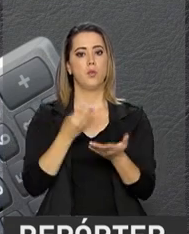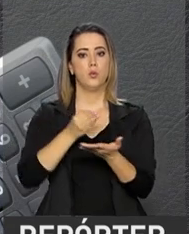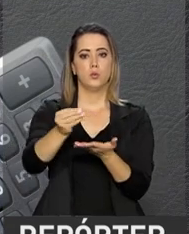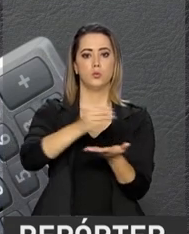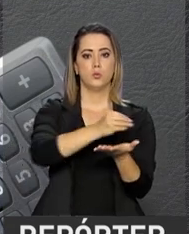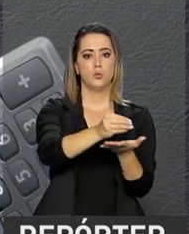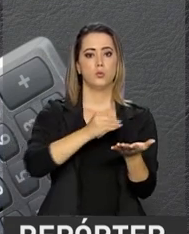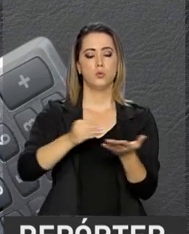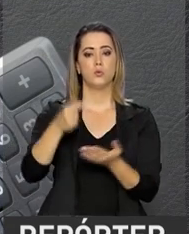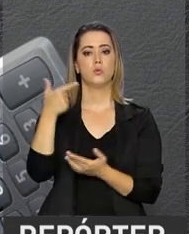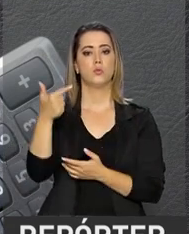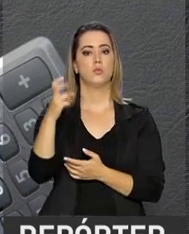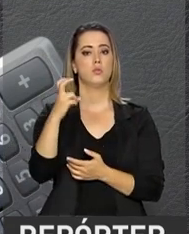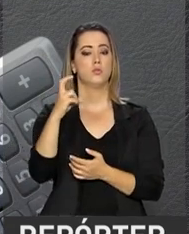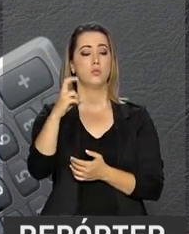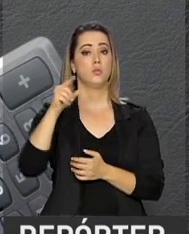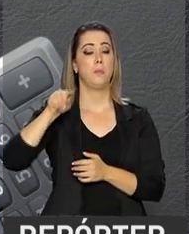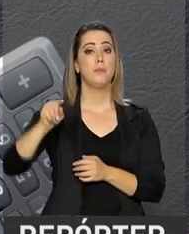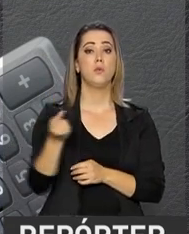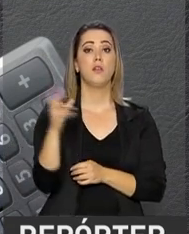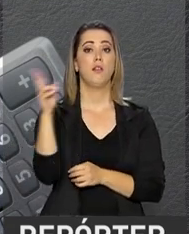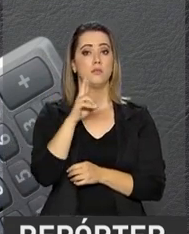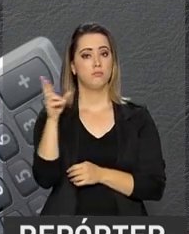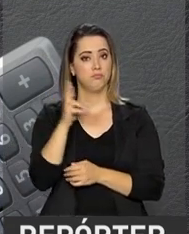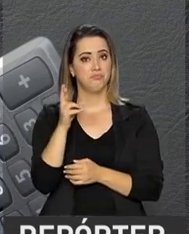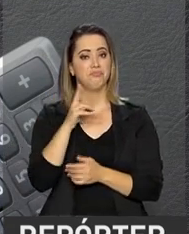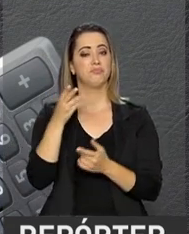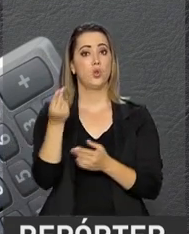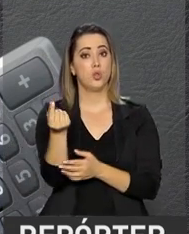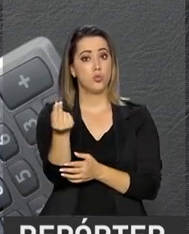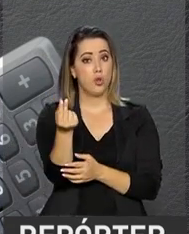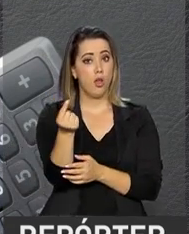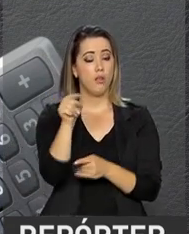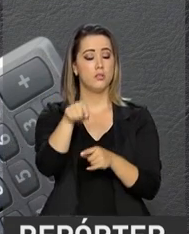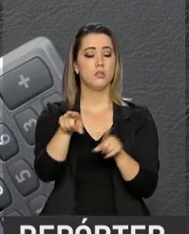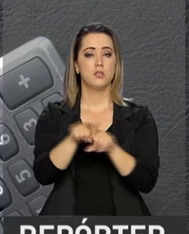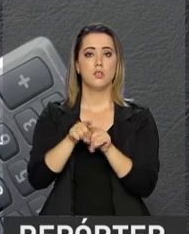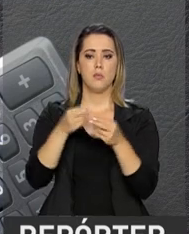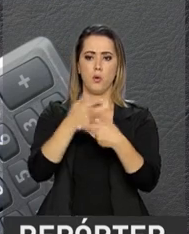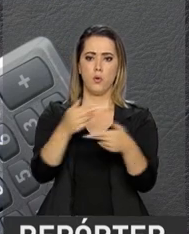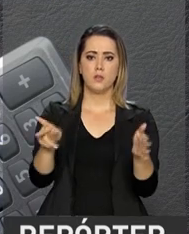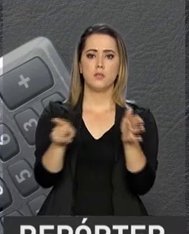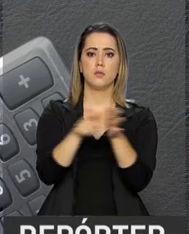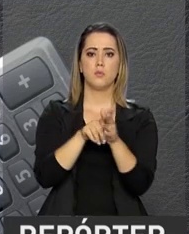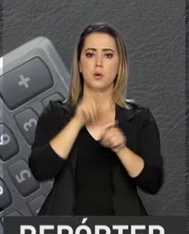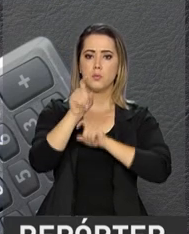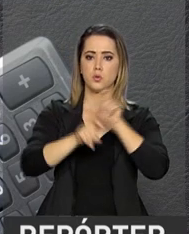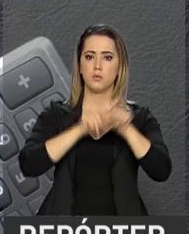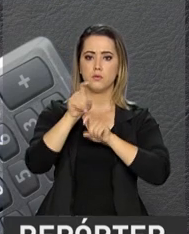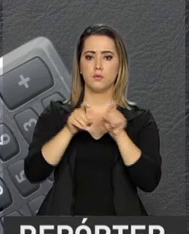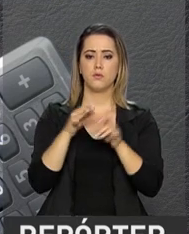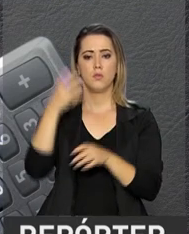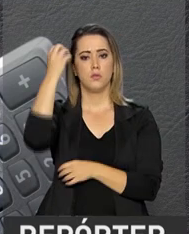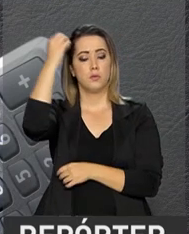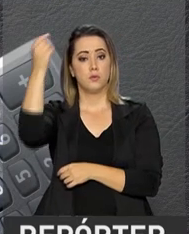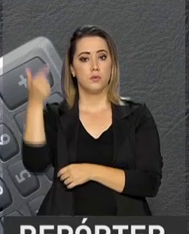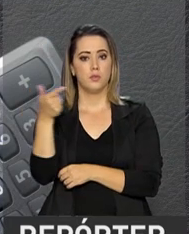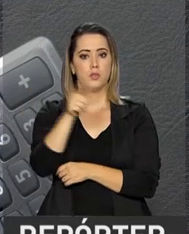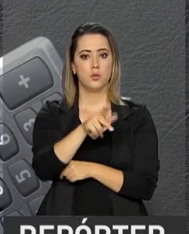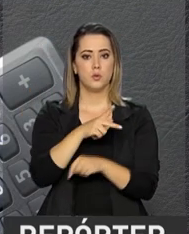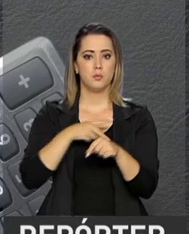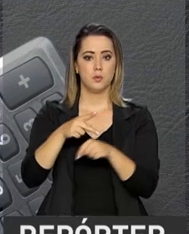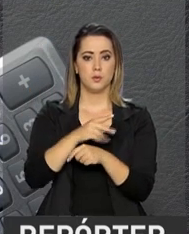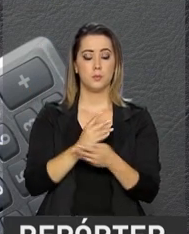distribuídos 255 mil reais em dinheiro além de equipamentos de informática e viagens ao